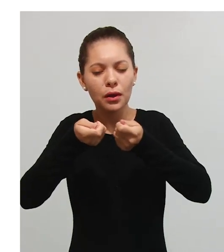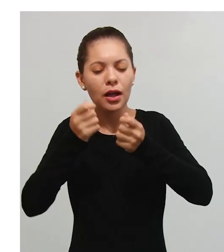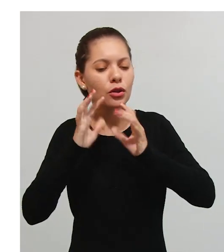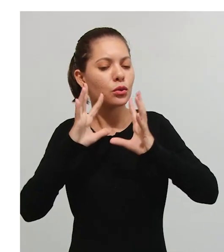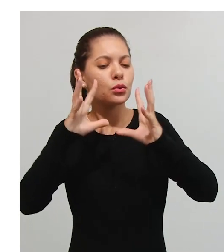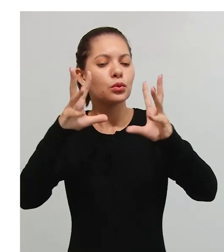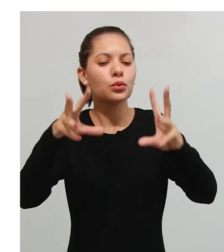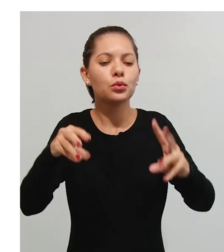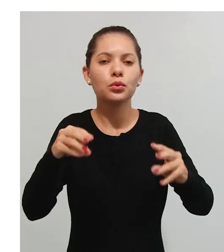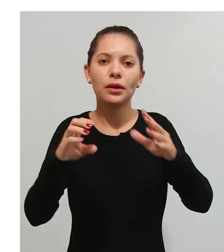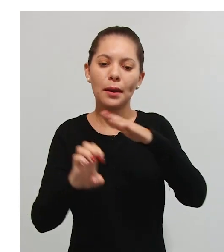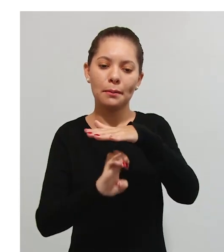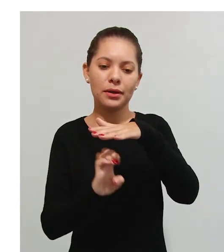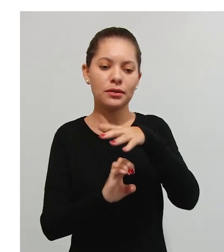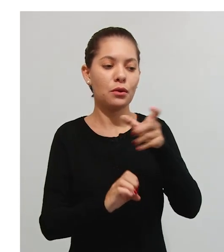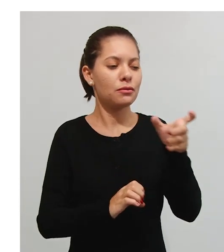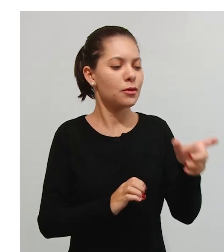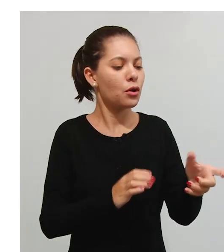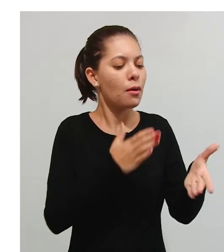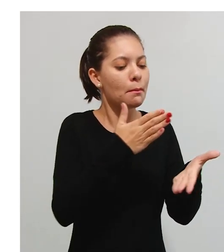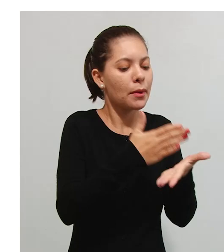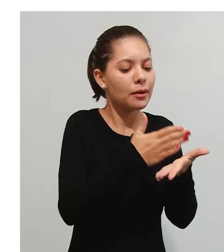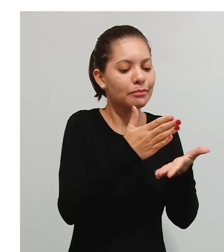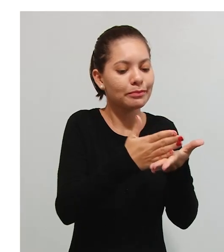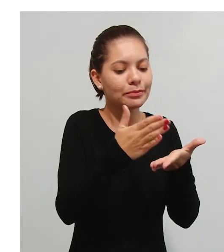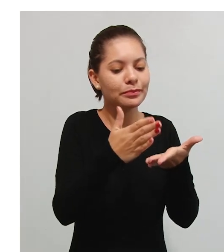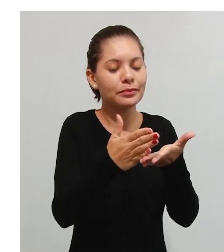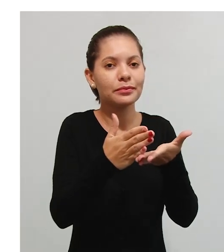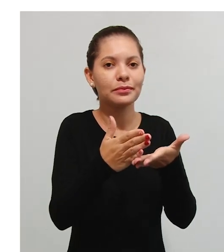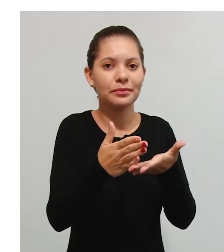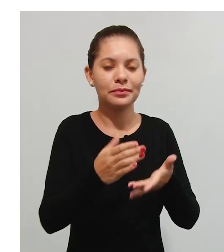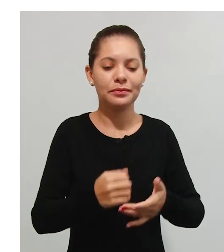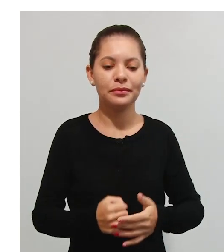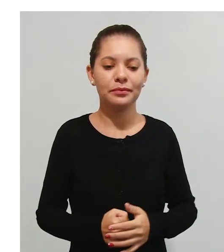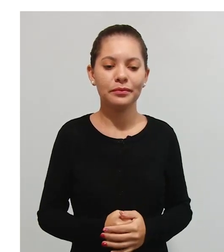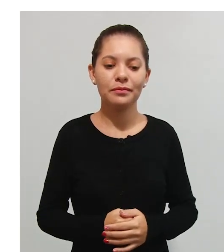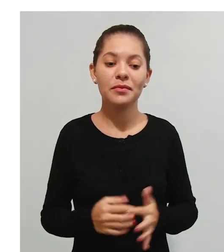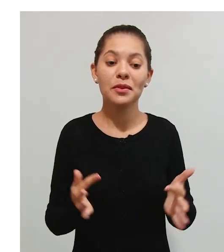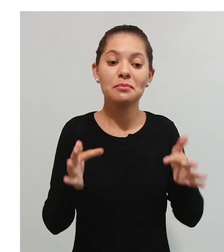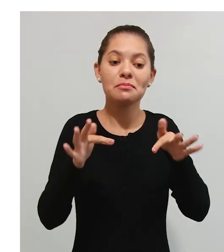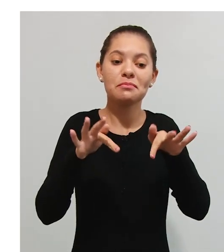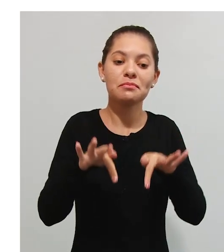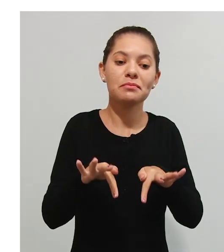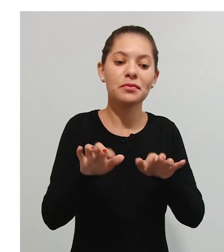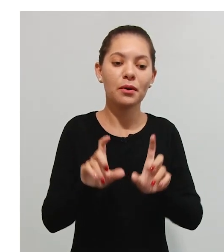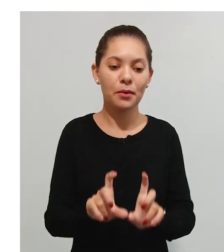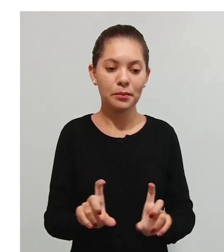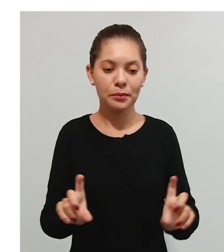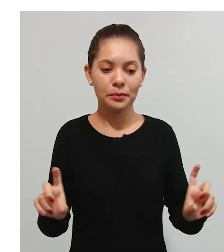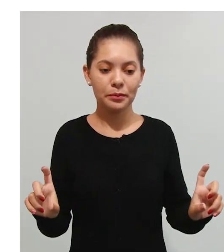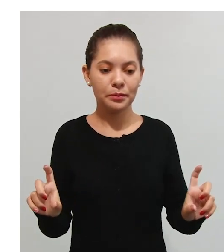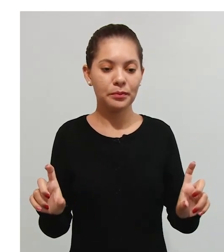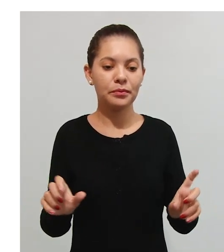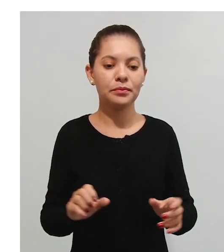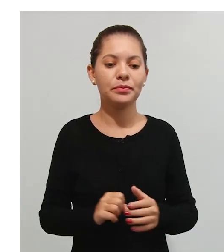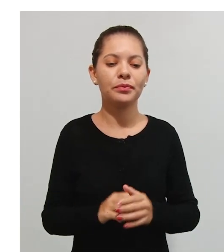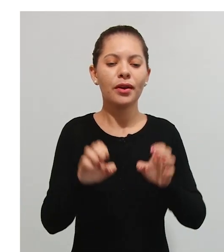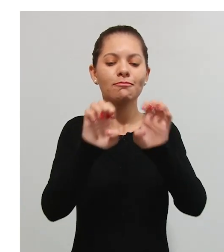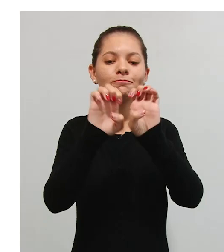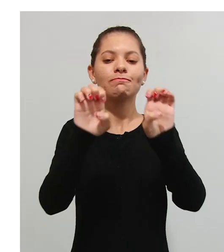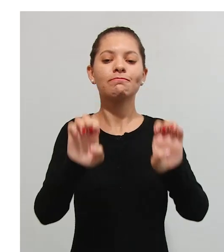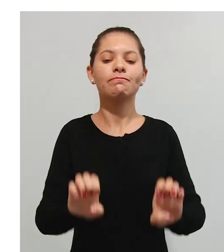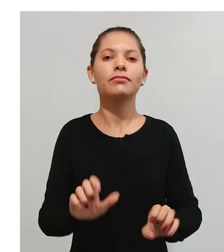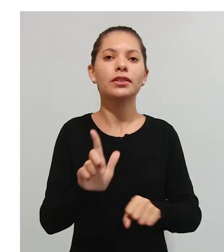todo, já o administrador em partes, de acordo com a sua atribuição. E por fim, a estrutura gerencial, né?